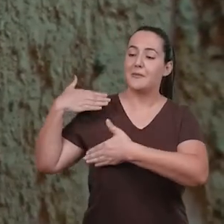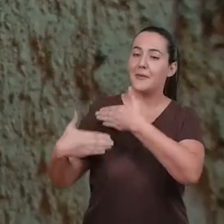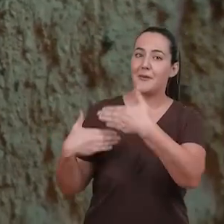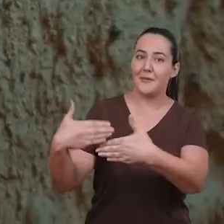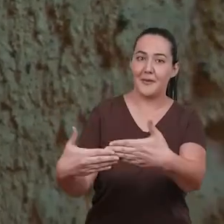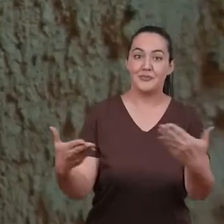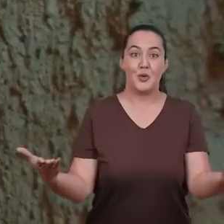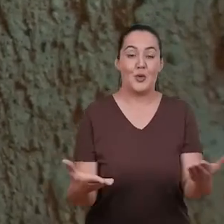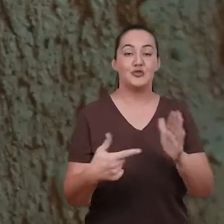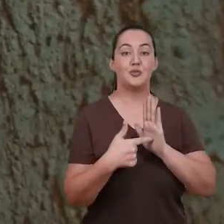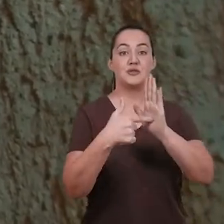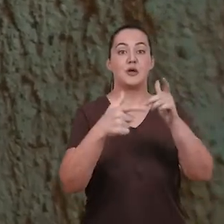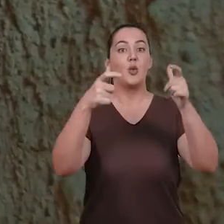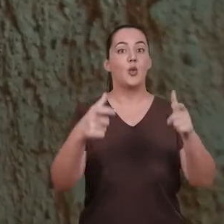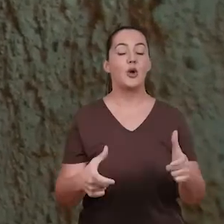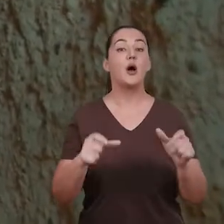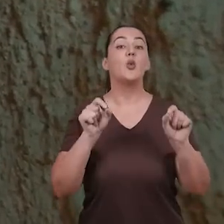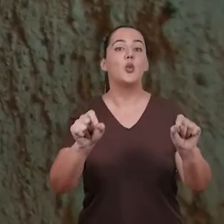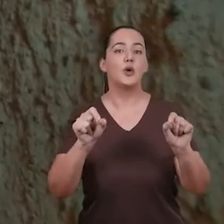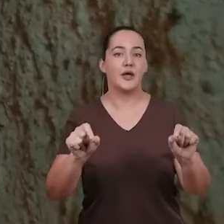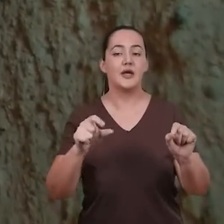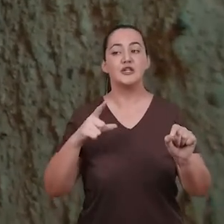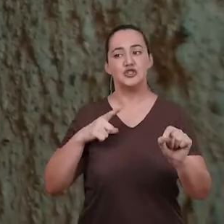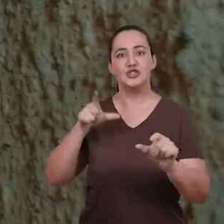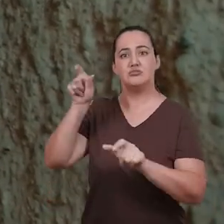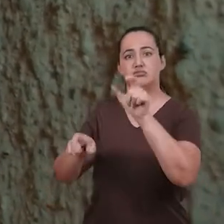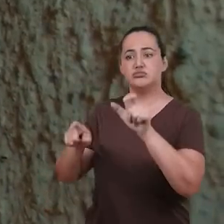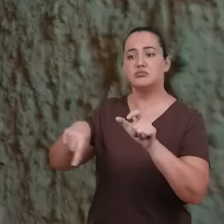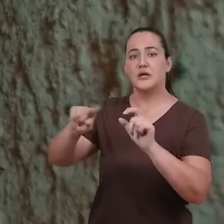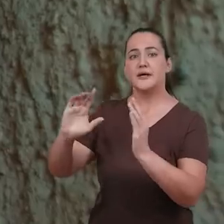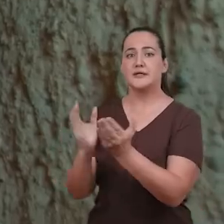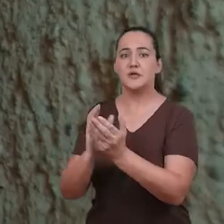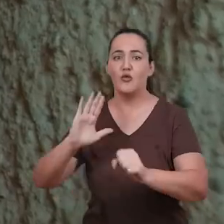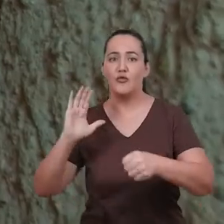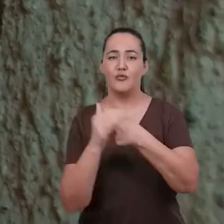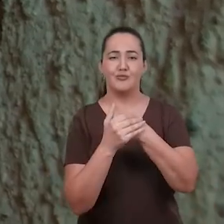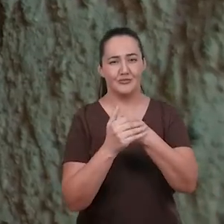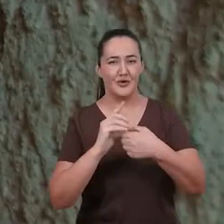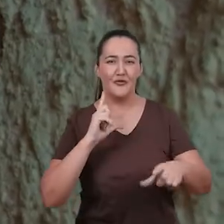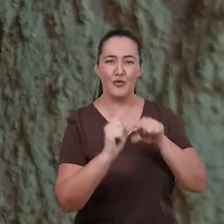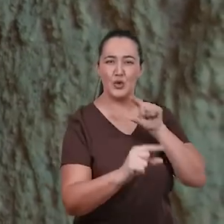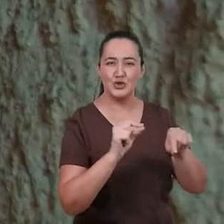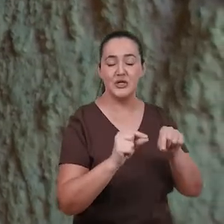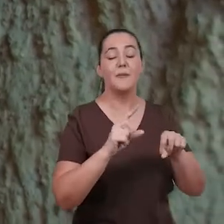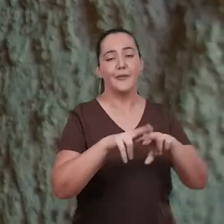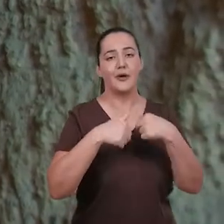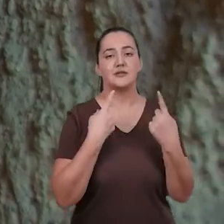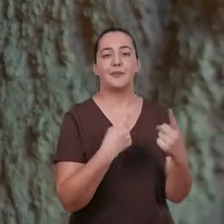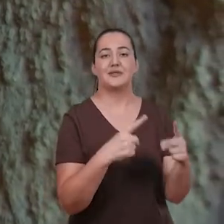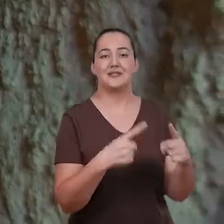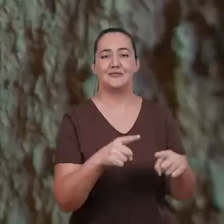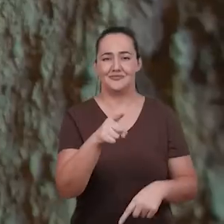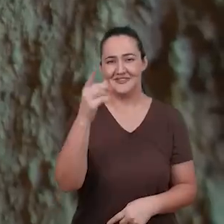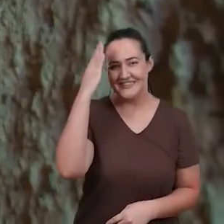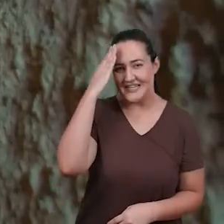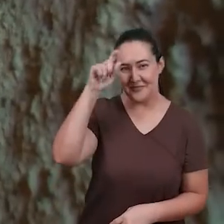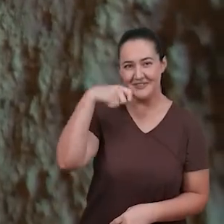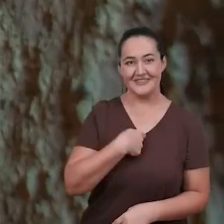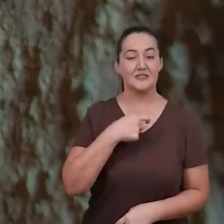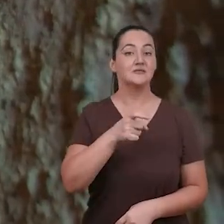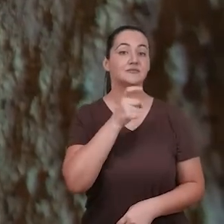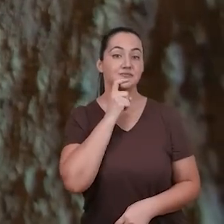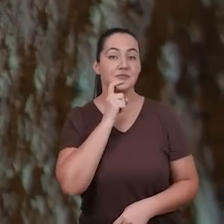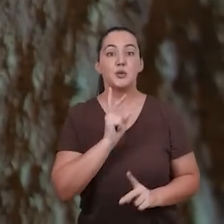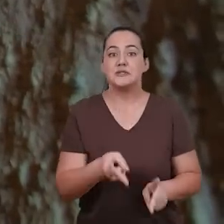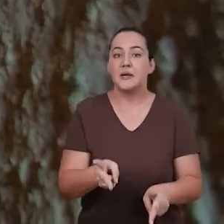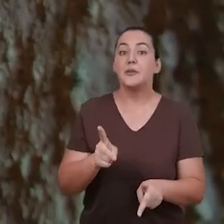trazer você até um lugar onde os cristãos primitivos se refugiavam da perseguição por sua fé. Você sabe, eu sou Rodrigo Silva